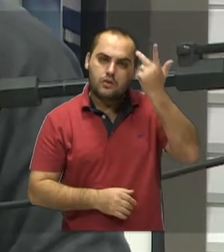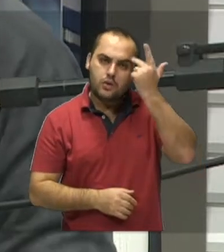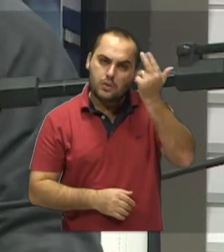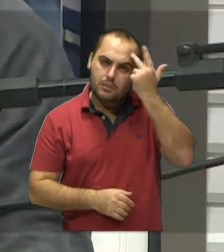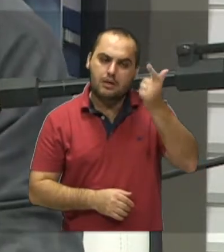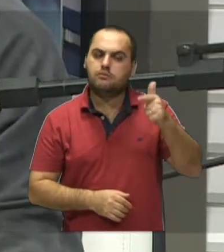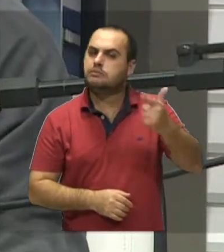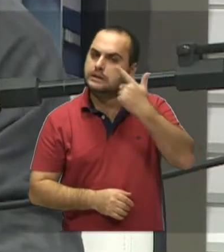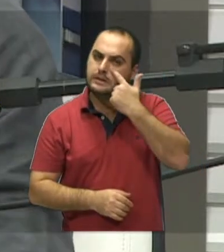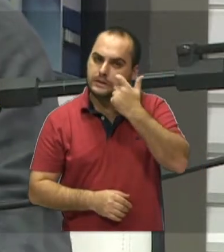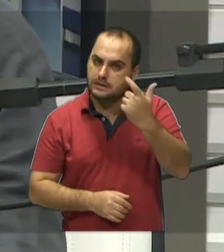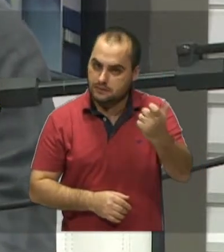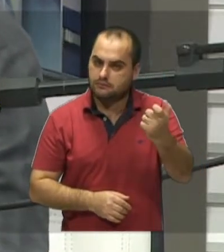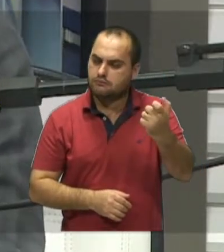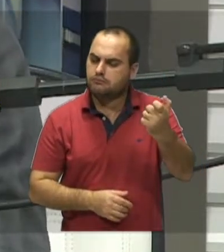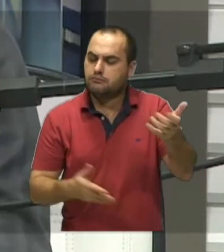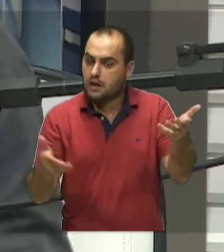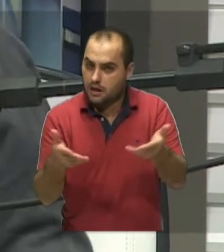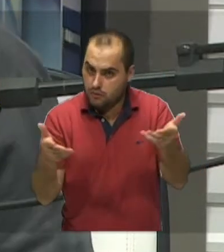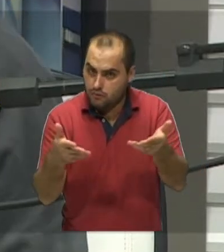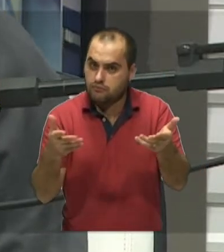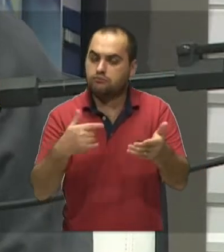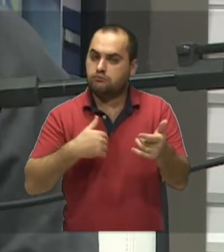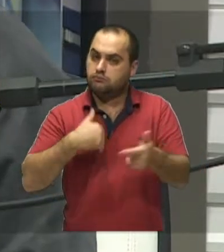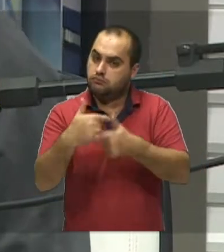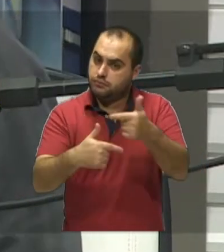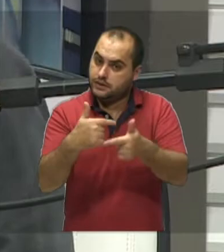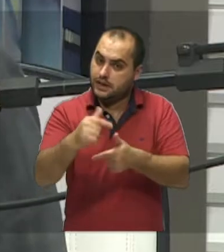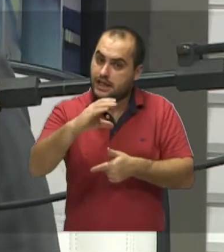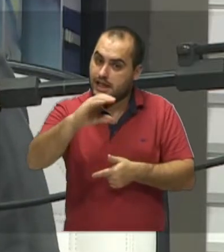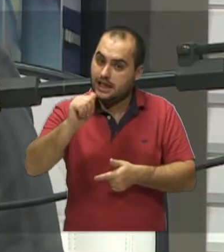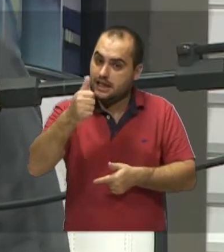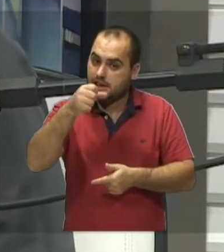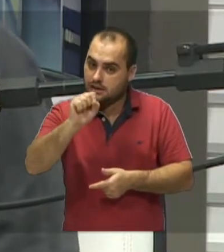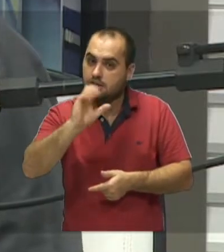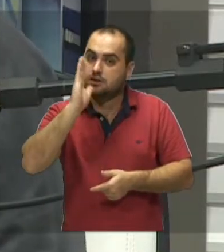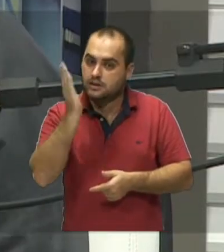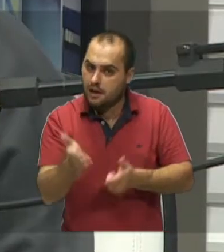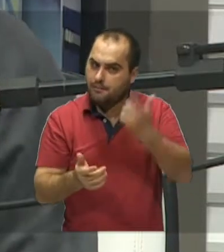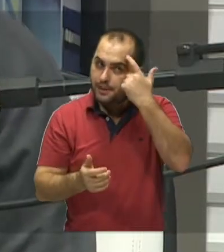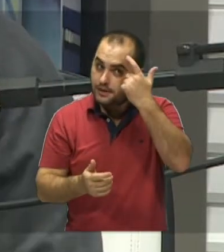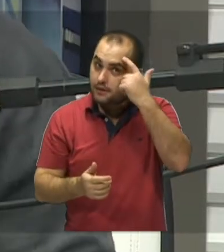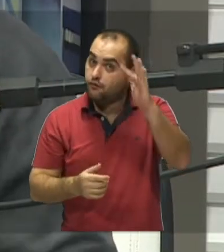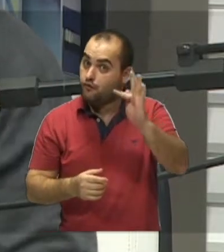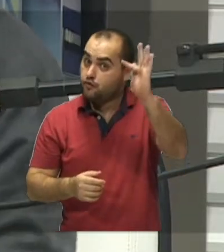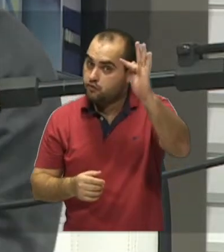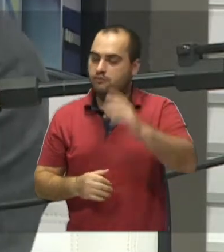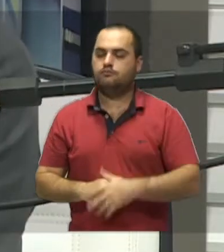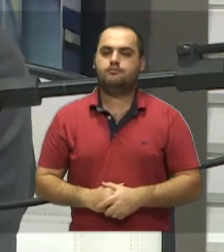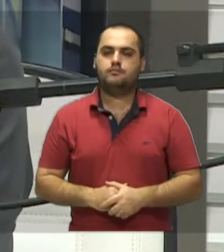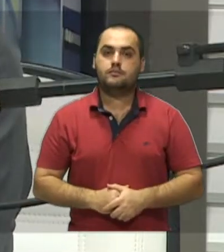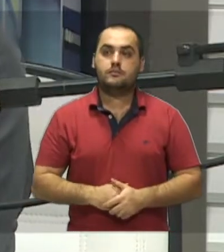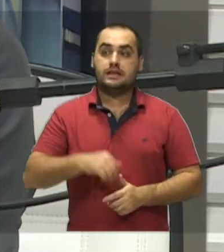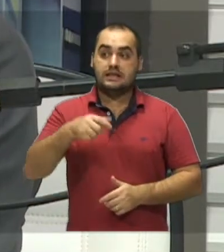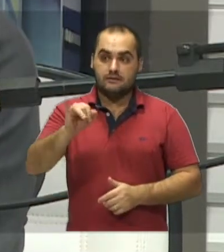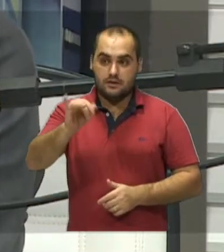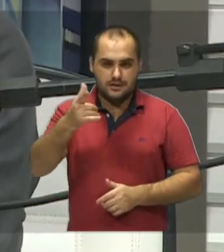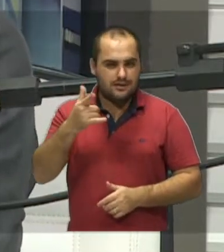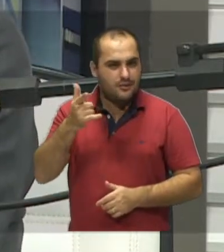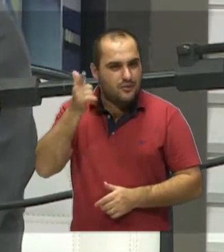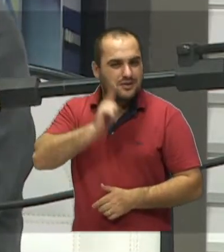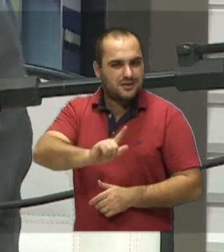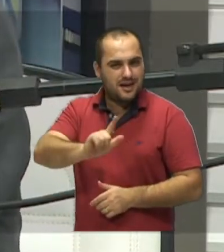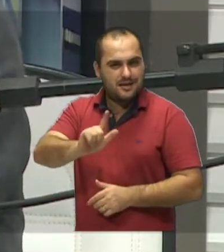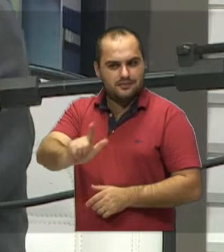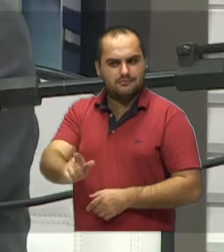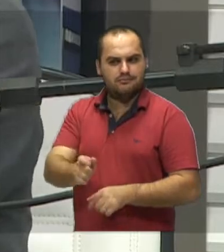exemplo, agora que eu estou trabalhando ainda o Casa, eu já estou pensando no próximo trabalho. Então, quando você lança um trabalho,